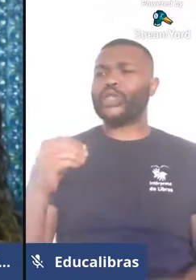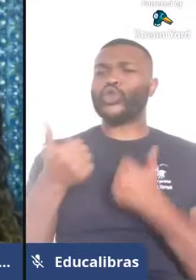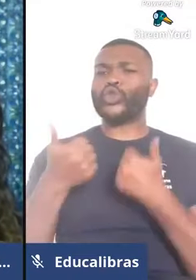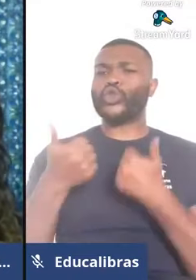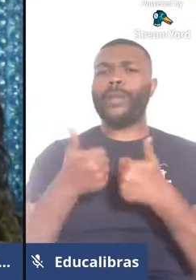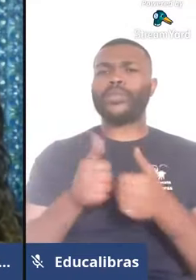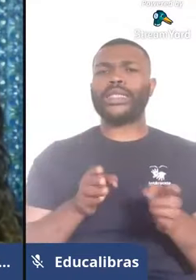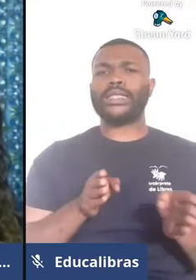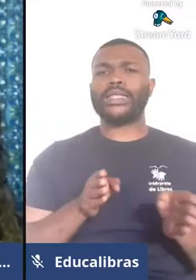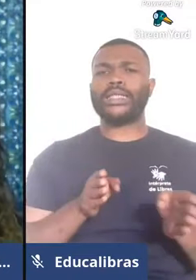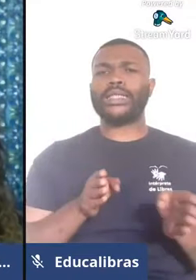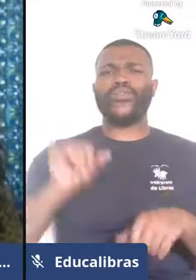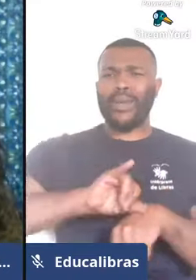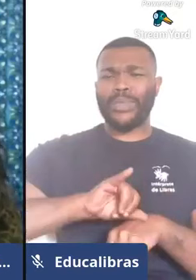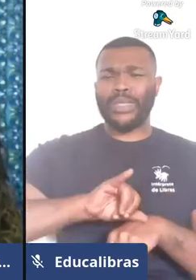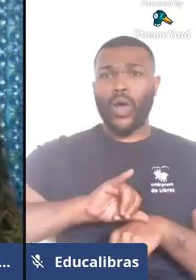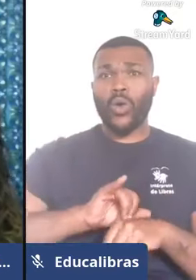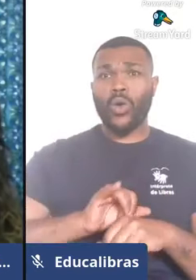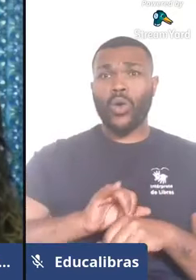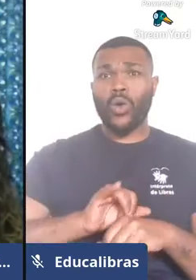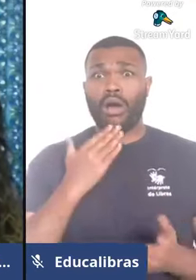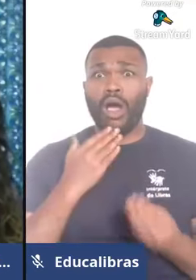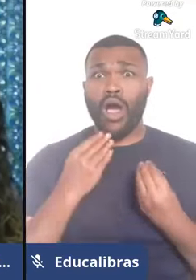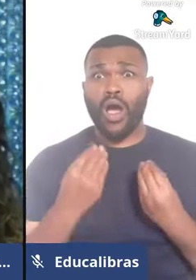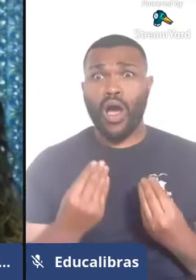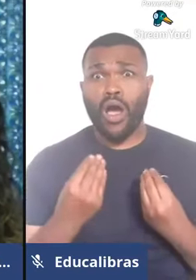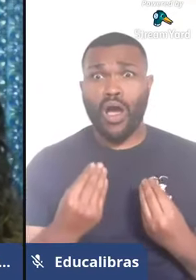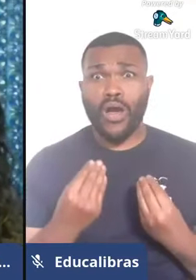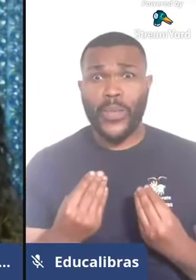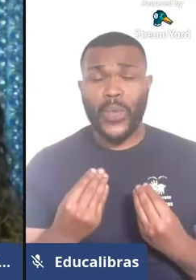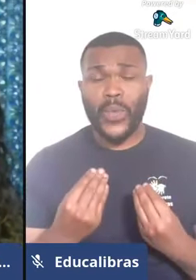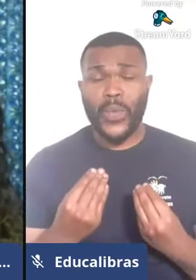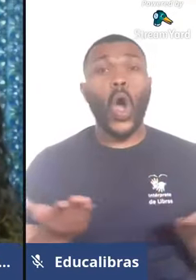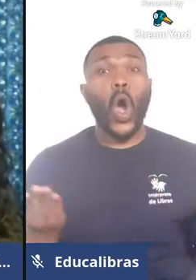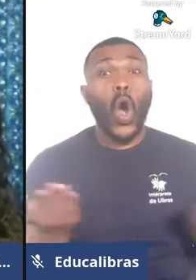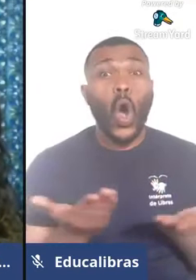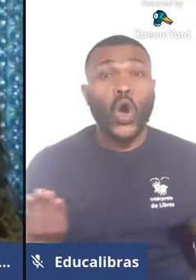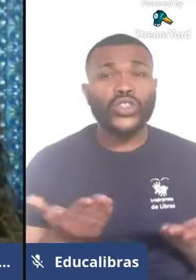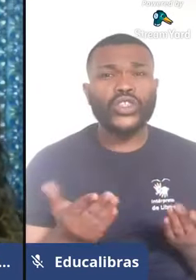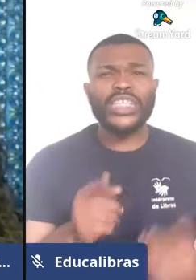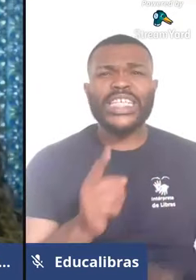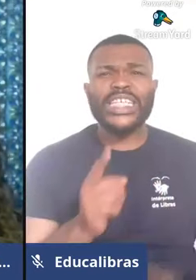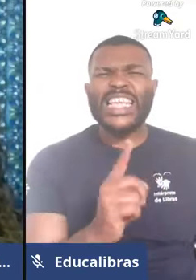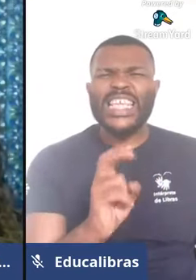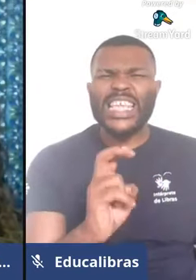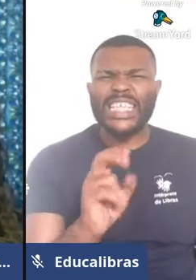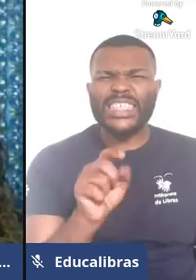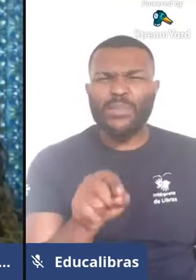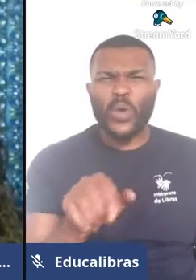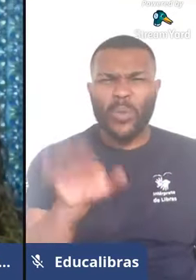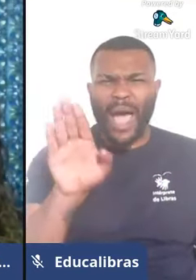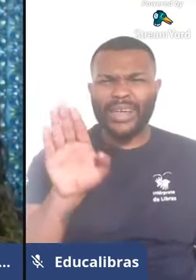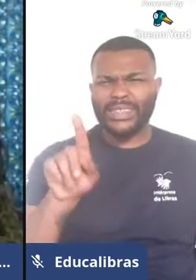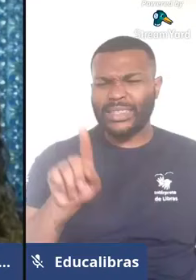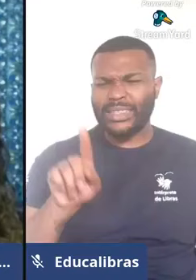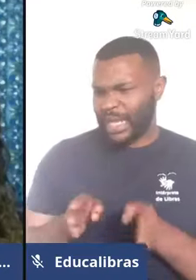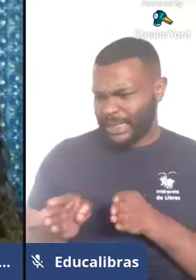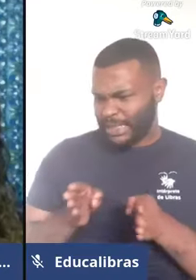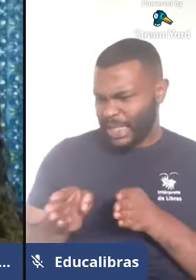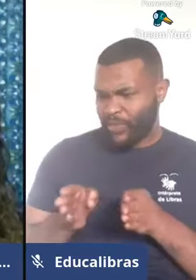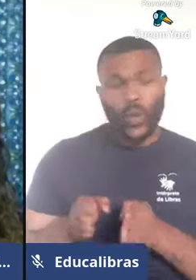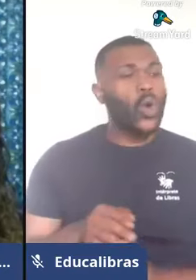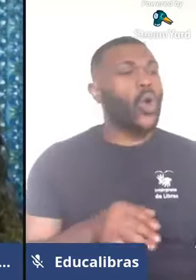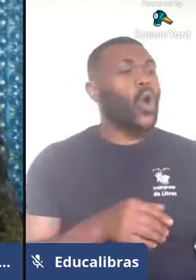era gritante, né? Então, e hoje a gente está com mais de quê? De 15 mil, Cid, é isso? Hoje a gente está quase com 100%